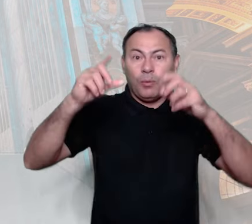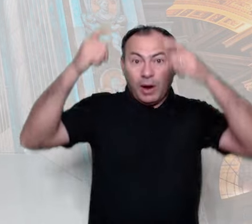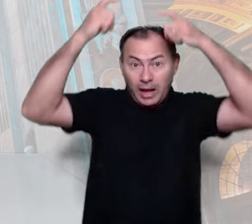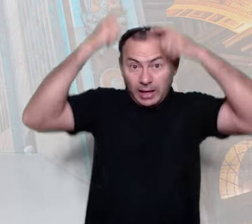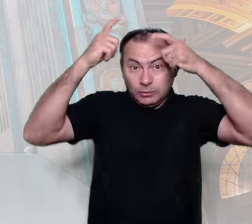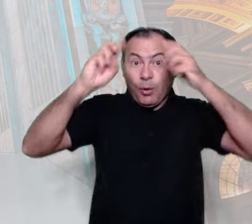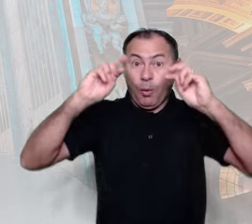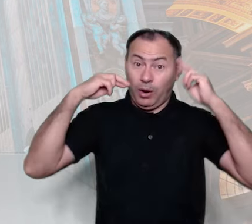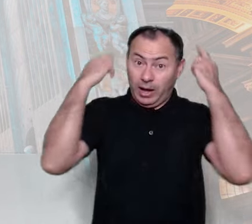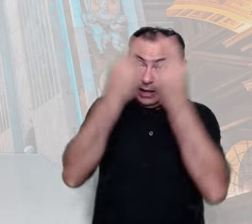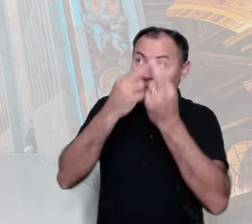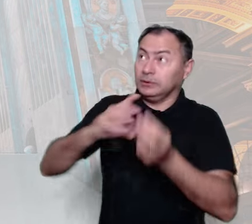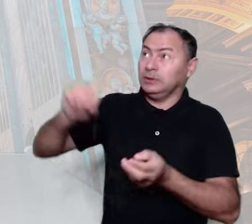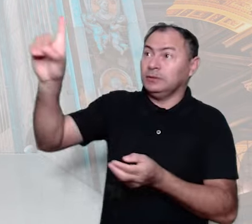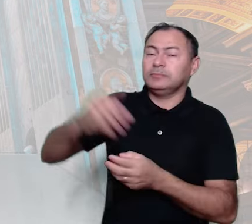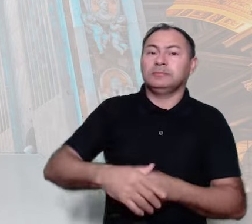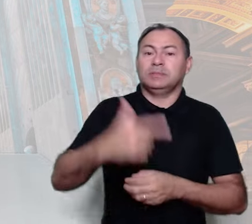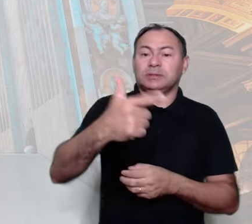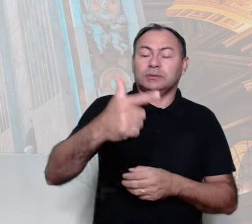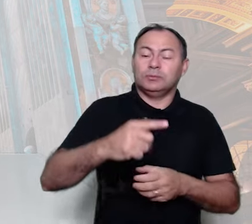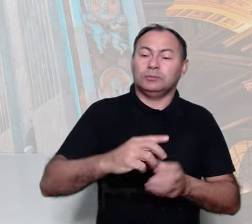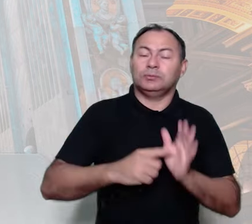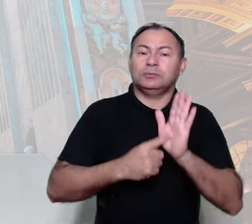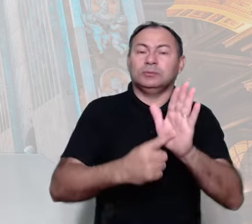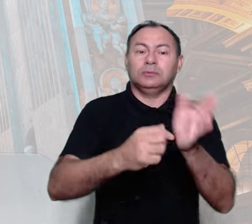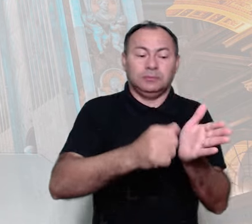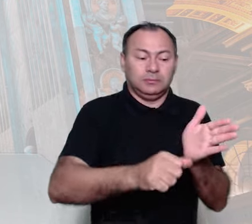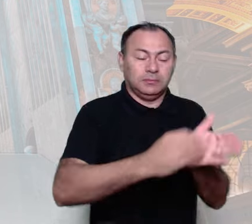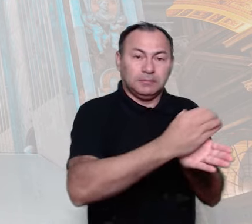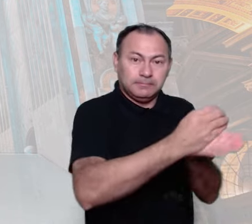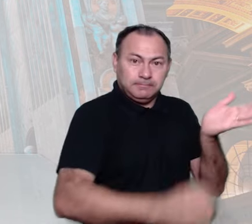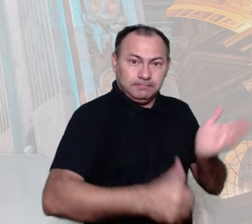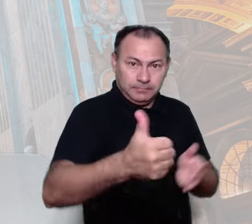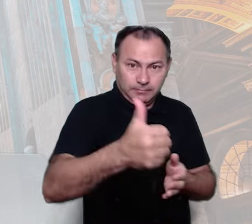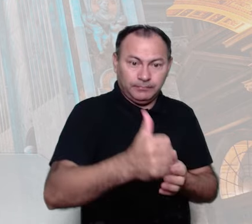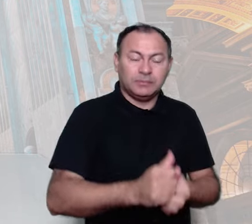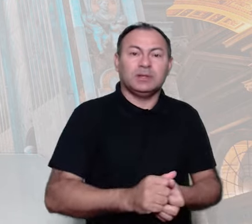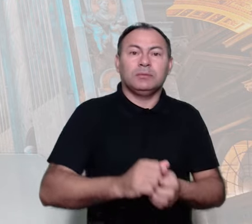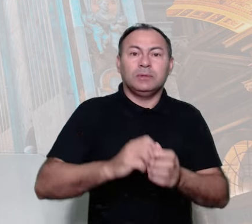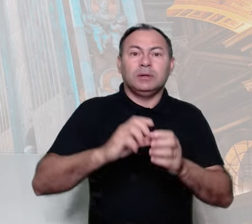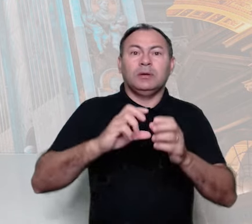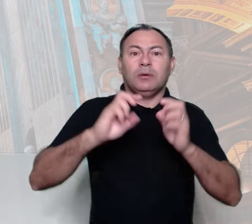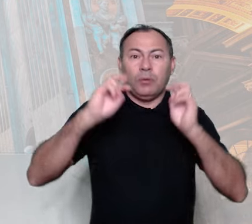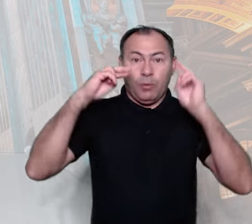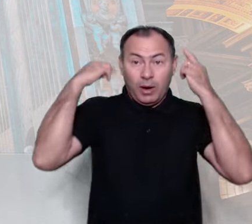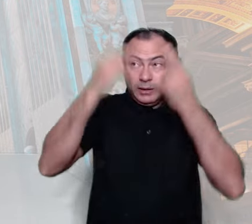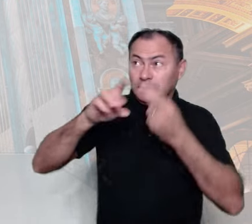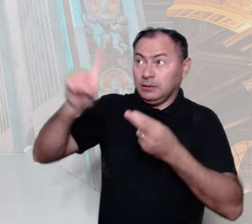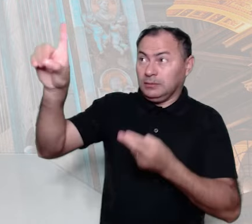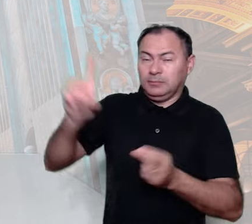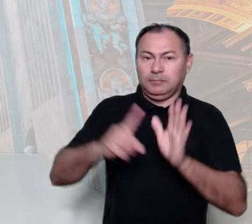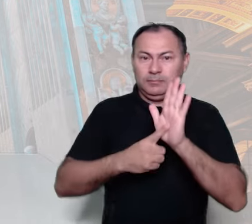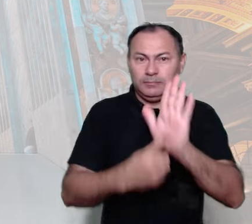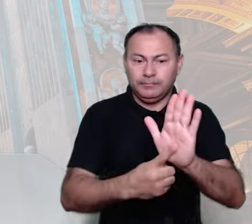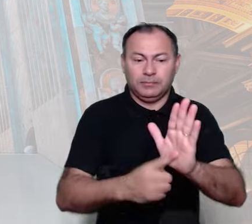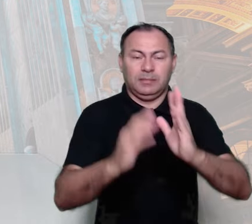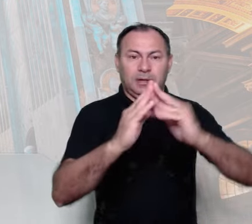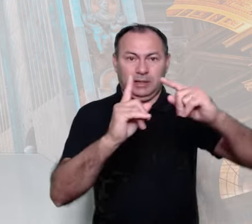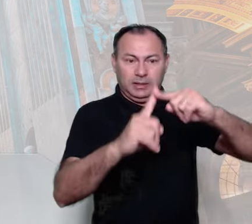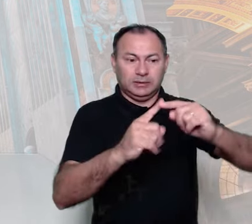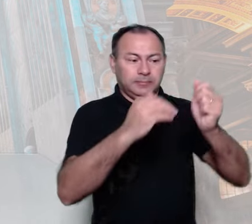do Reino de Deus, uma espécie de segunda sessão no capítulo I. Nessa sessão sobre o Reino de Deus, se mostra como